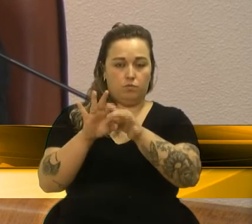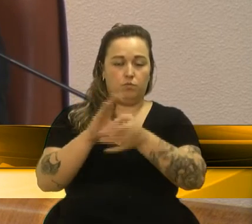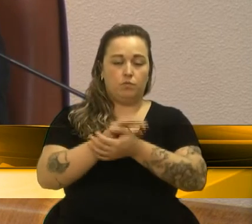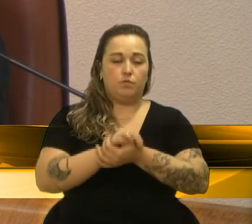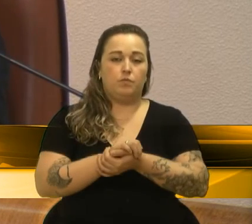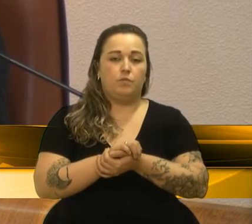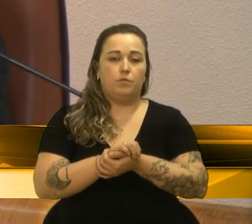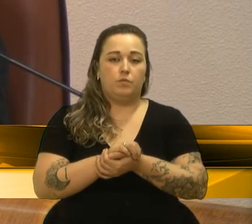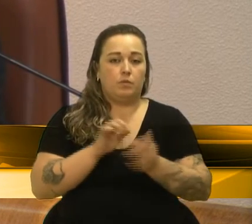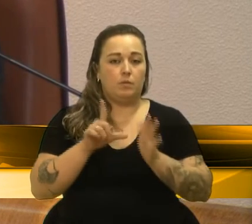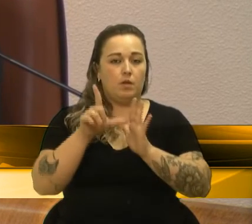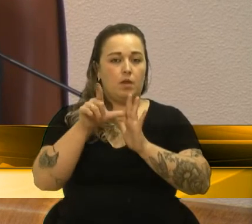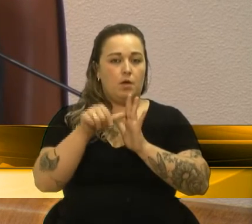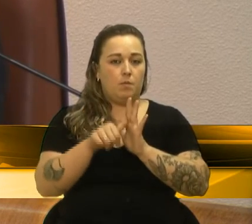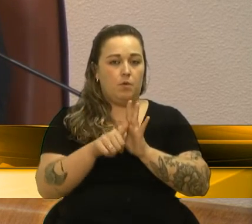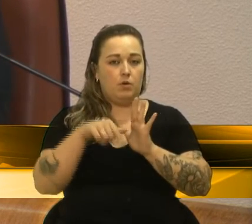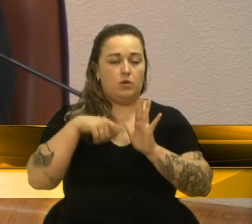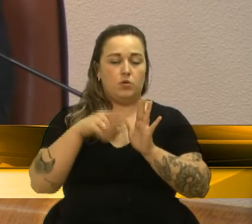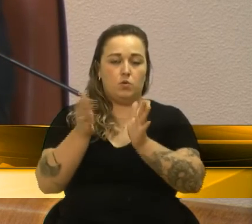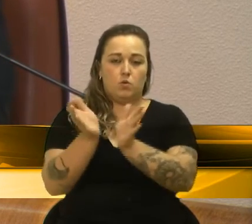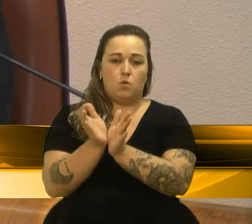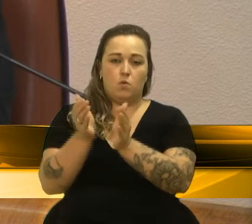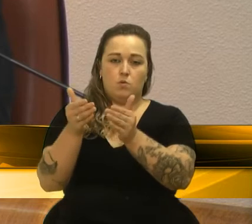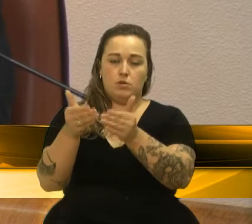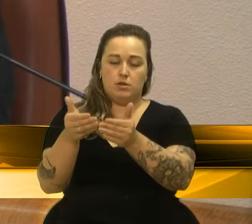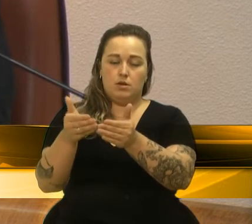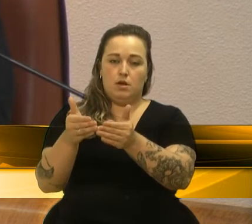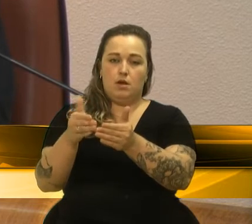Nesta toada, cita o Conselho Municipal de Saúde,